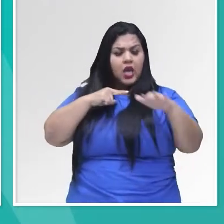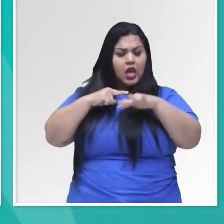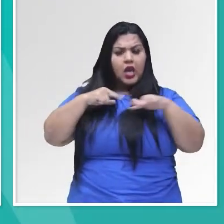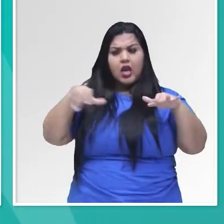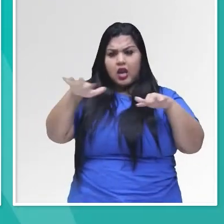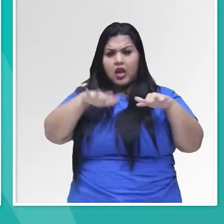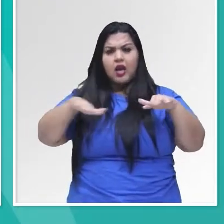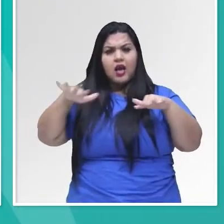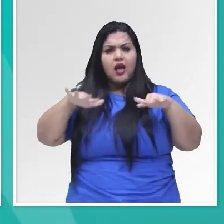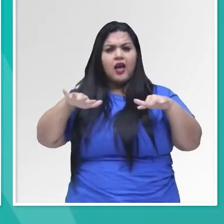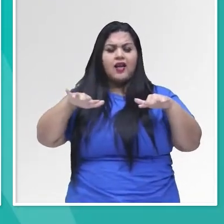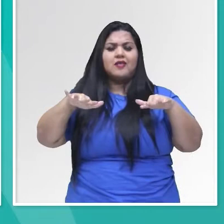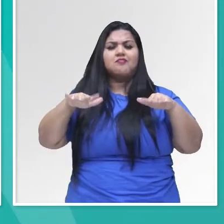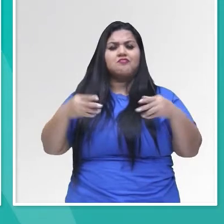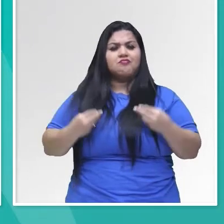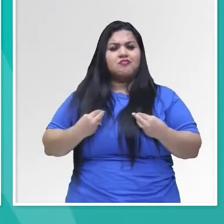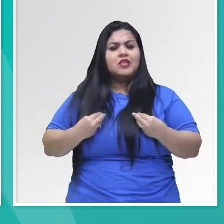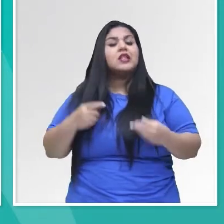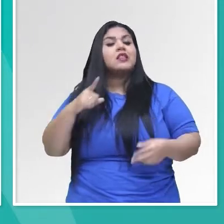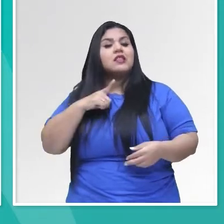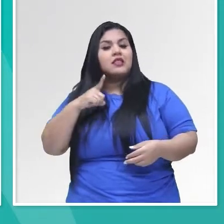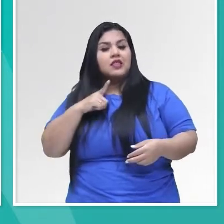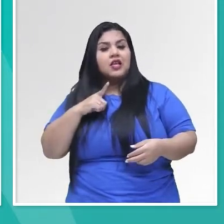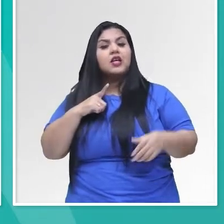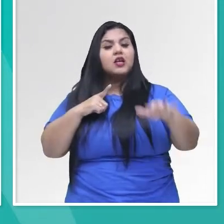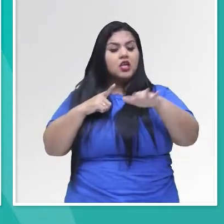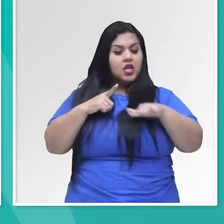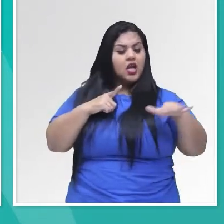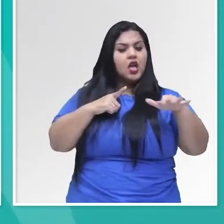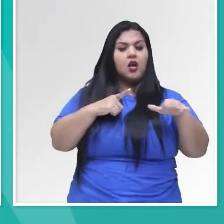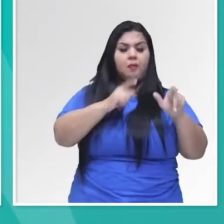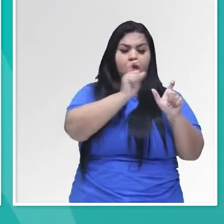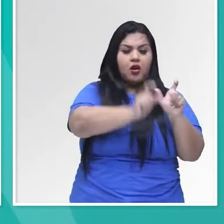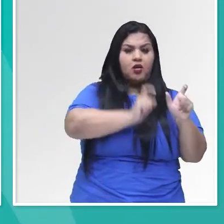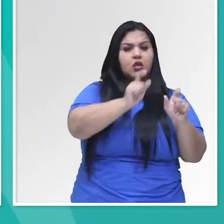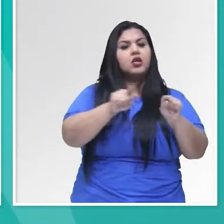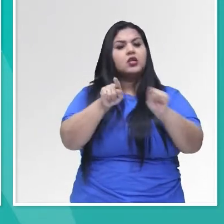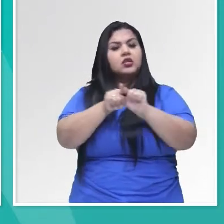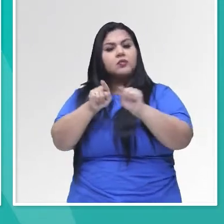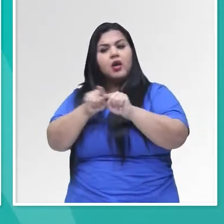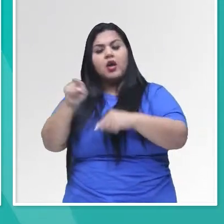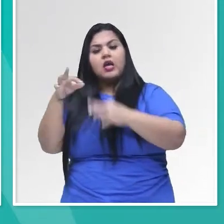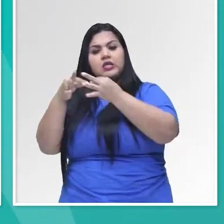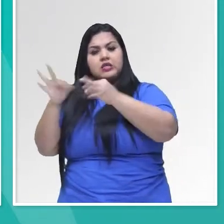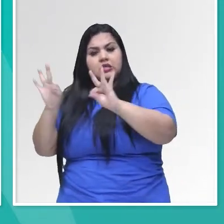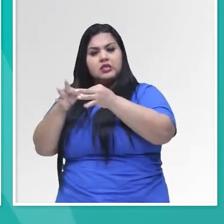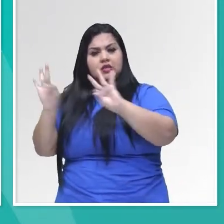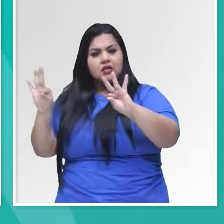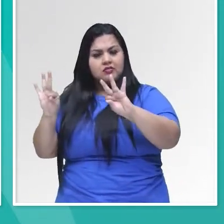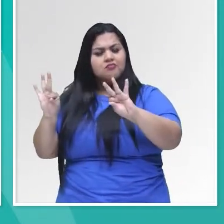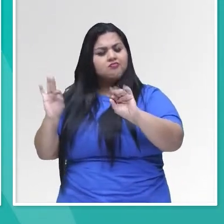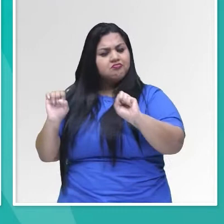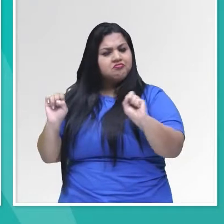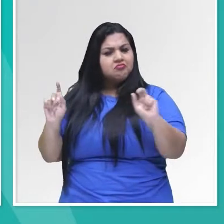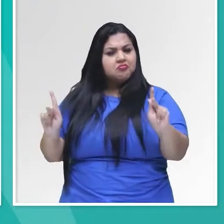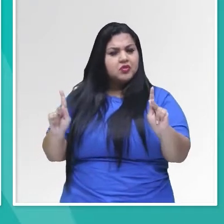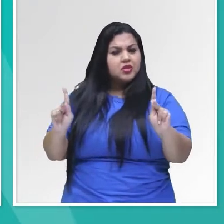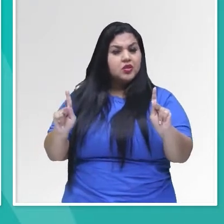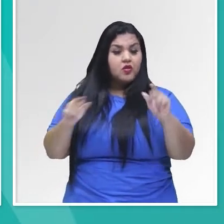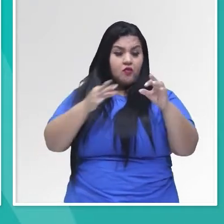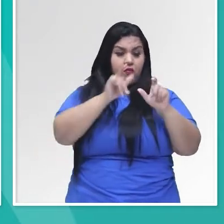presentes aí. Nós podemos estudar no campo da morfologia e também no campo da sintaxe, tá bom? Campo